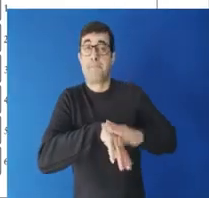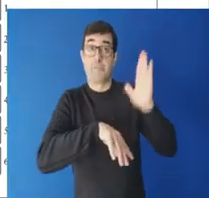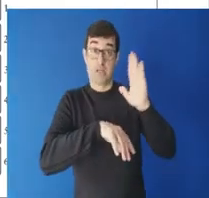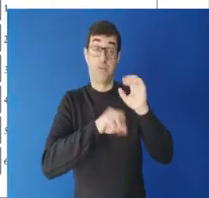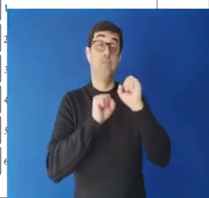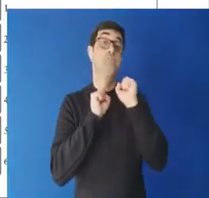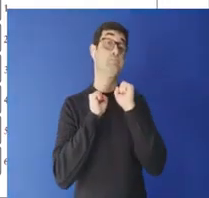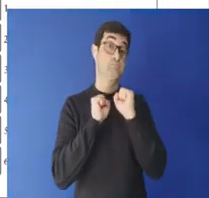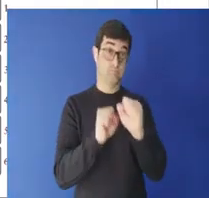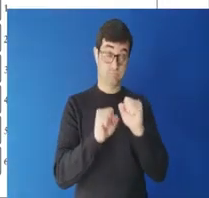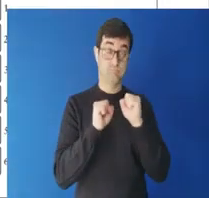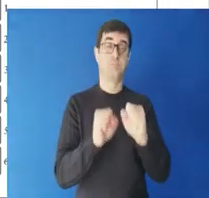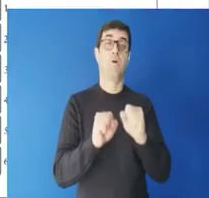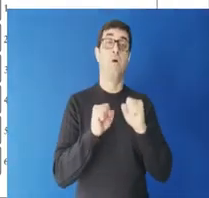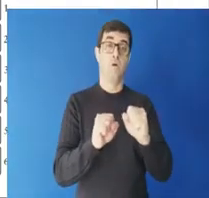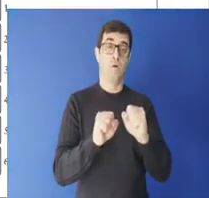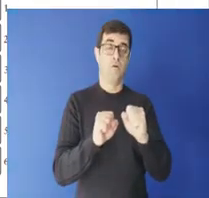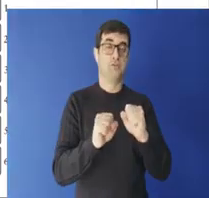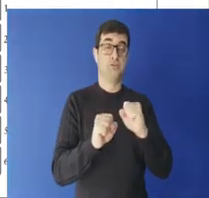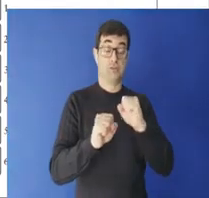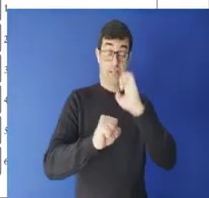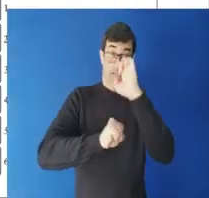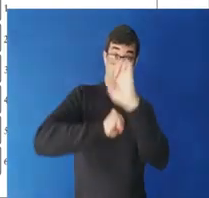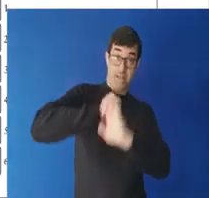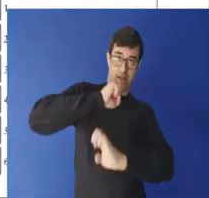seja, o número de elétrons doados